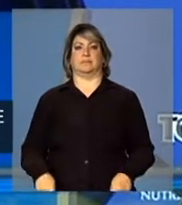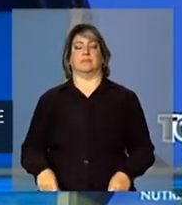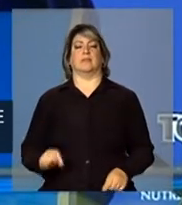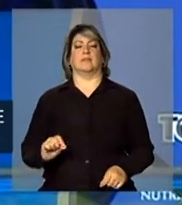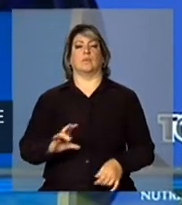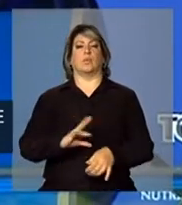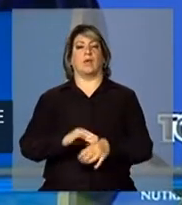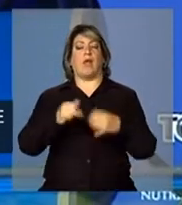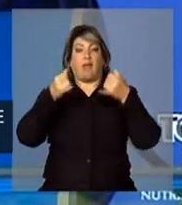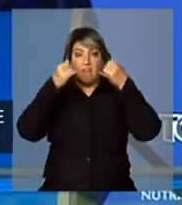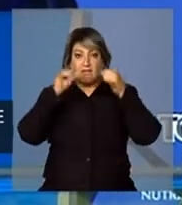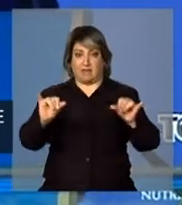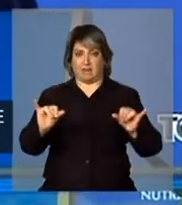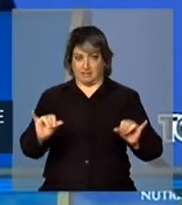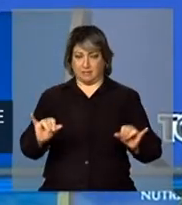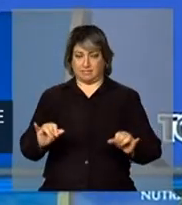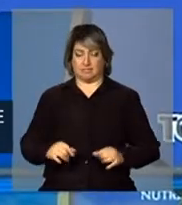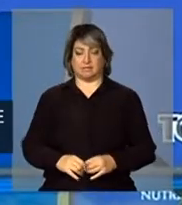nossa produção